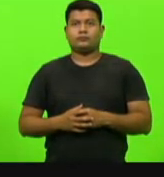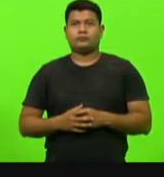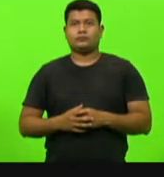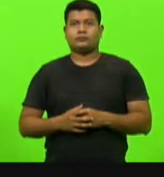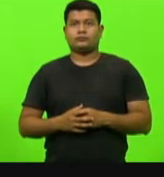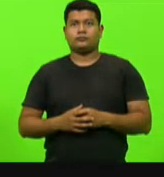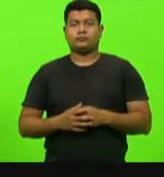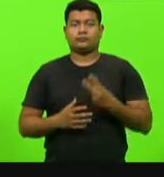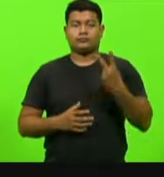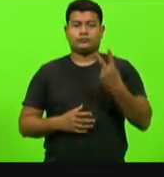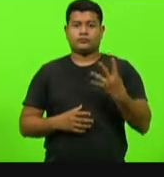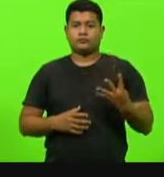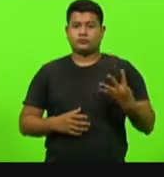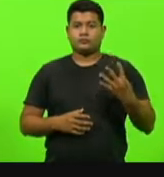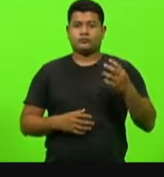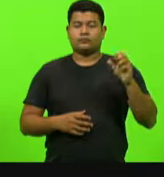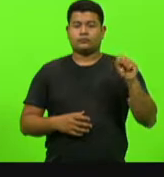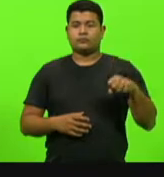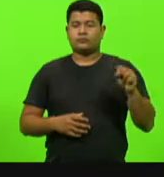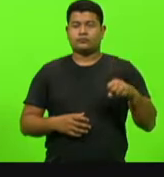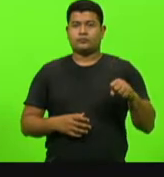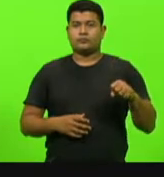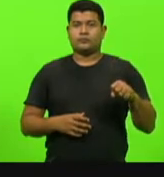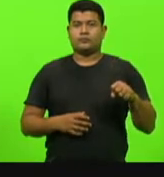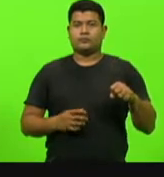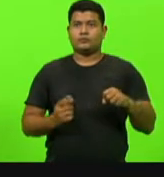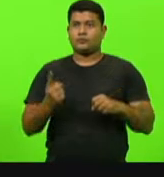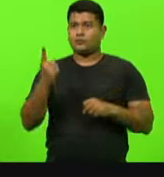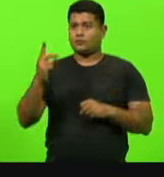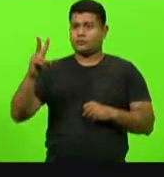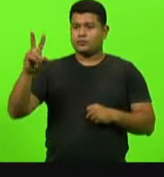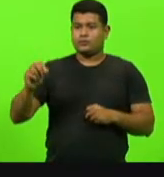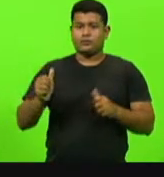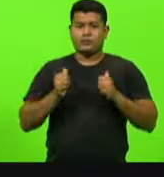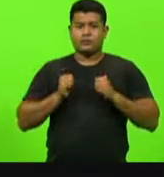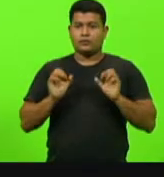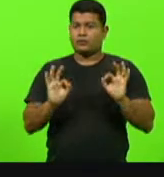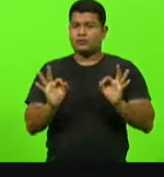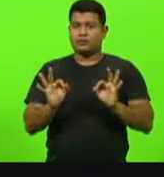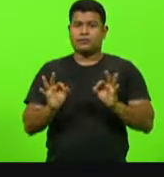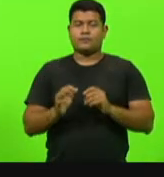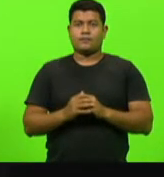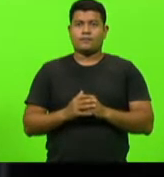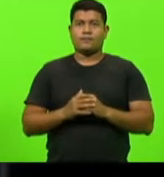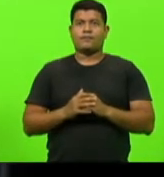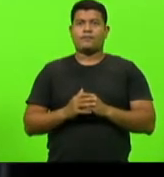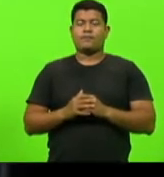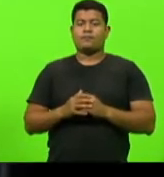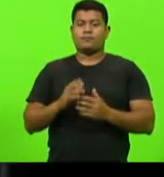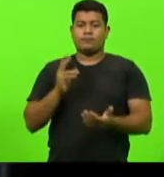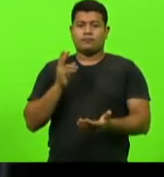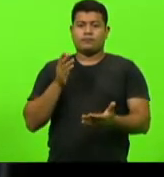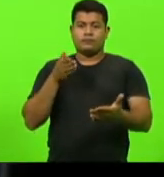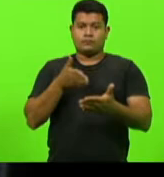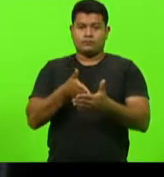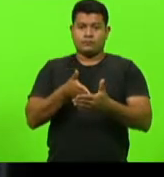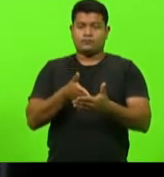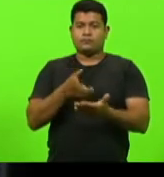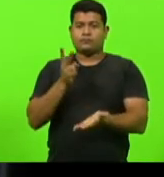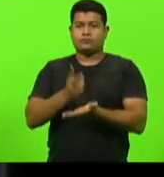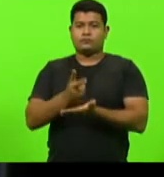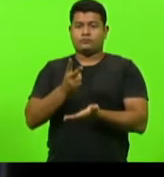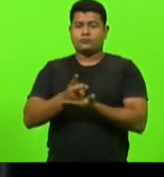24 sim, um não, nenhuma abstenção. Mantido